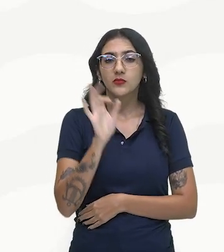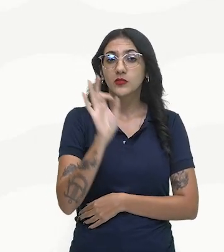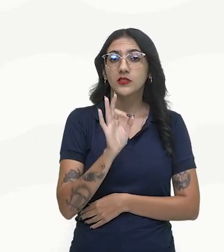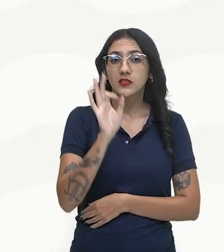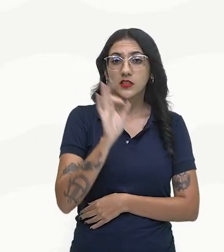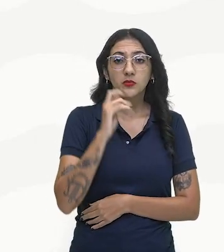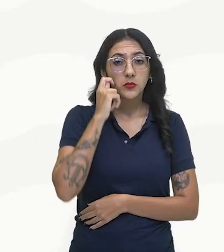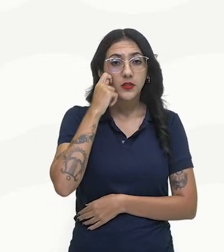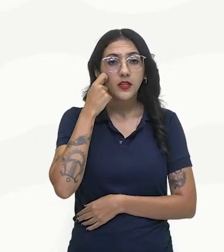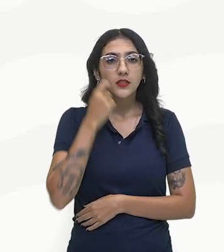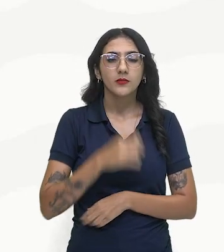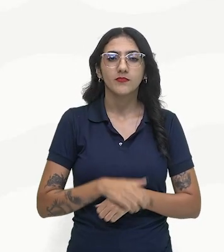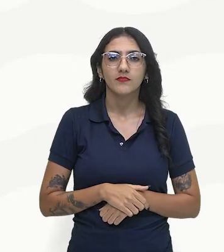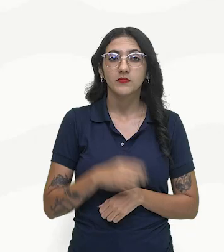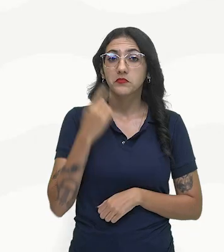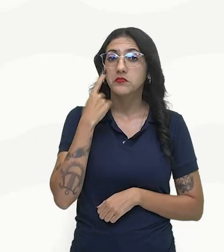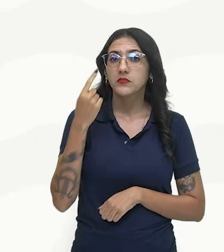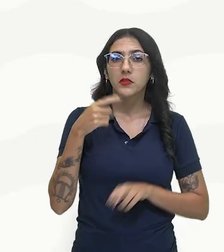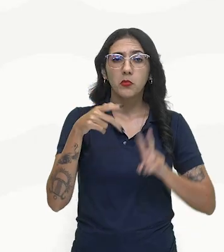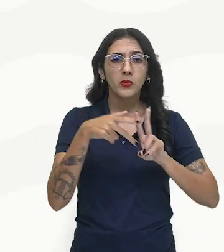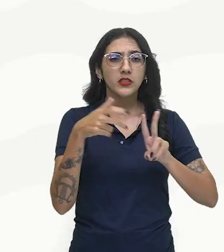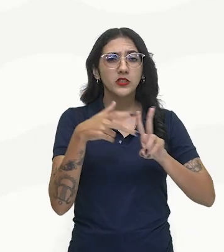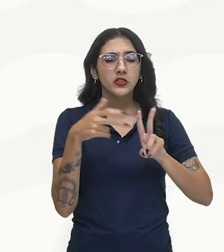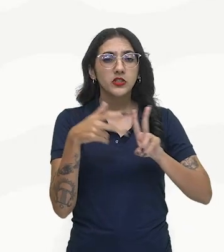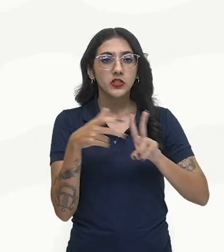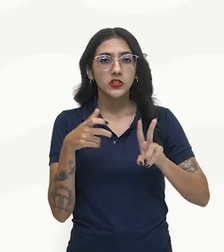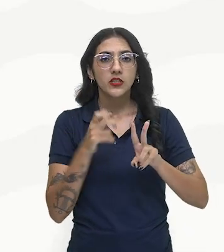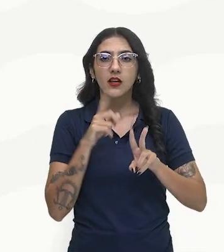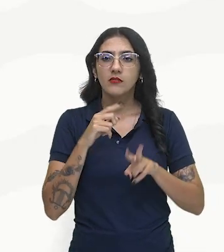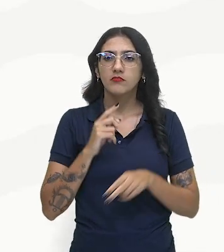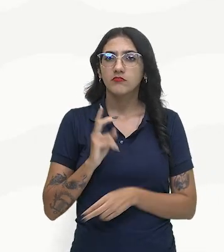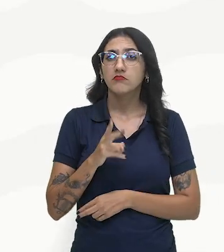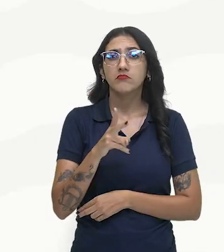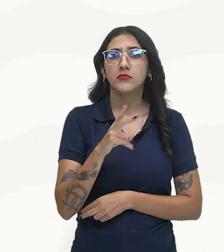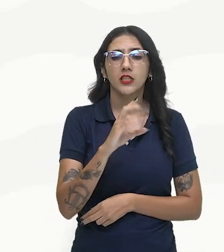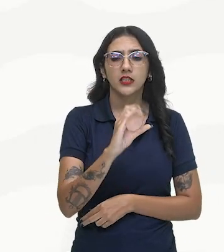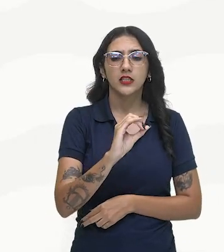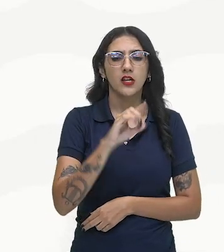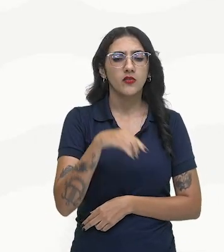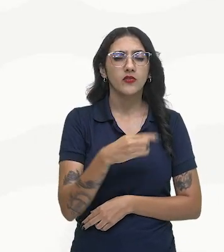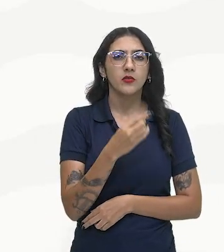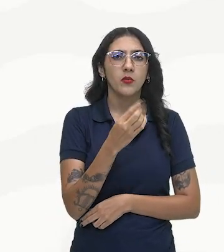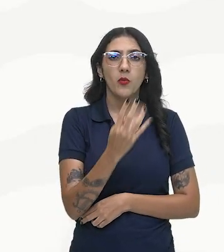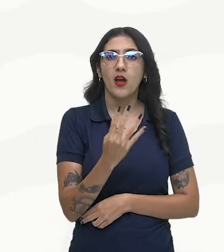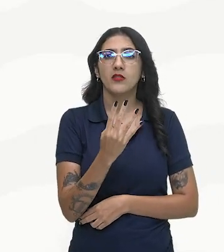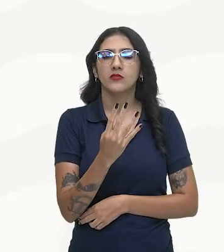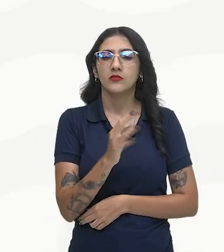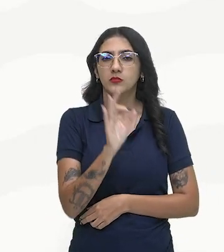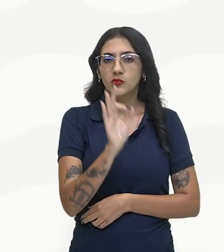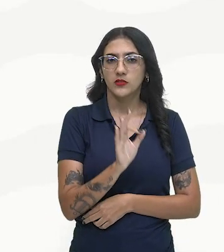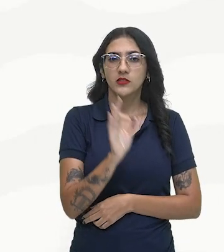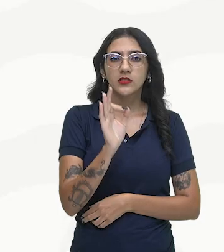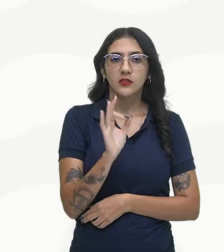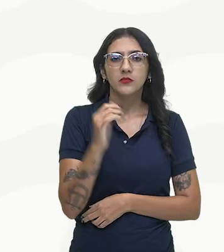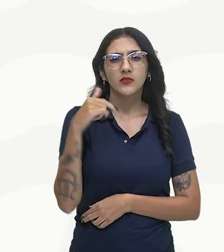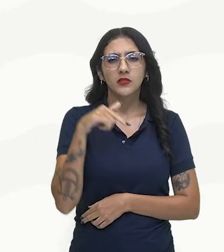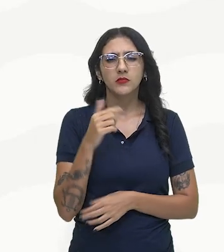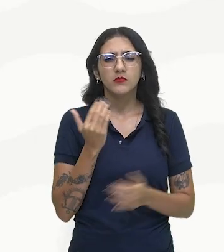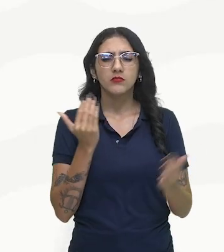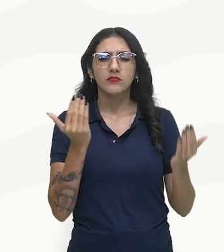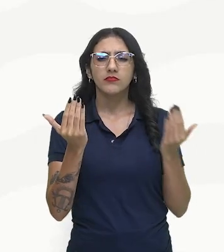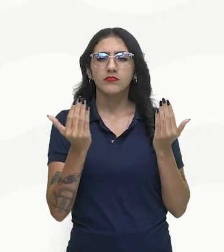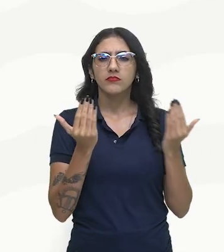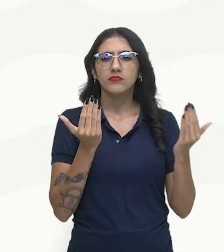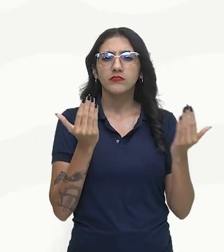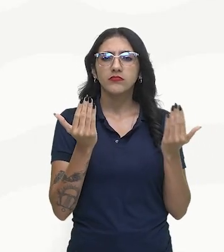7,6%, enquanto a população indígena ela se mantém ali em 0,4%. Para vocês terem uma ideia, né,